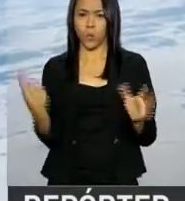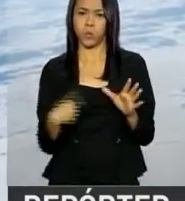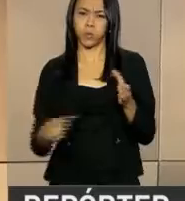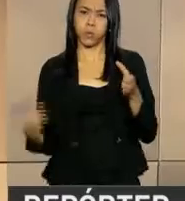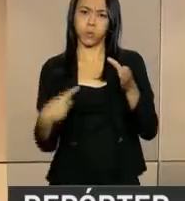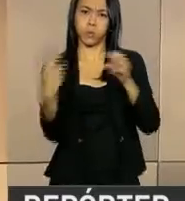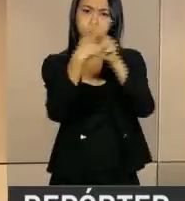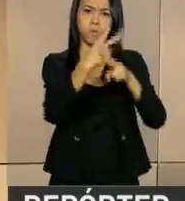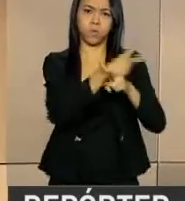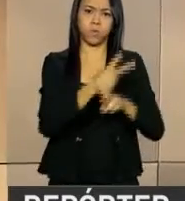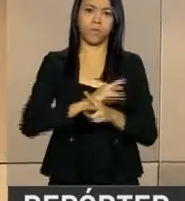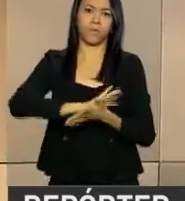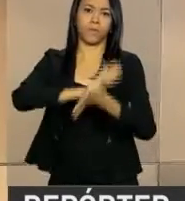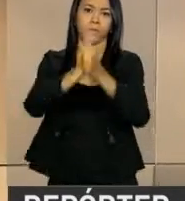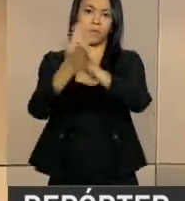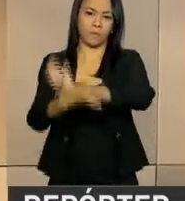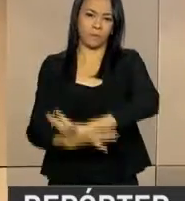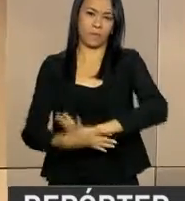furacão